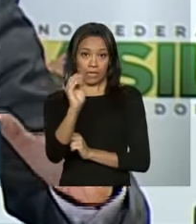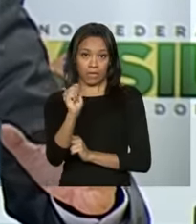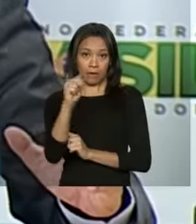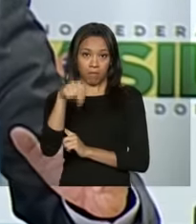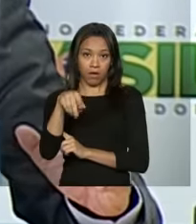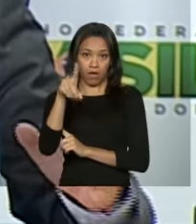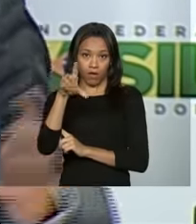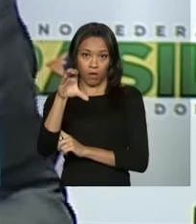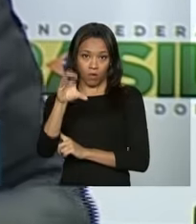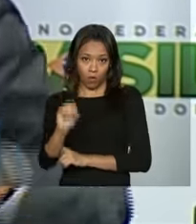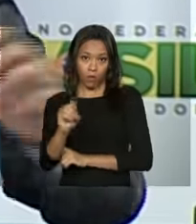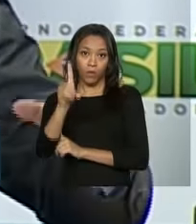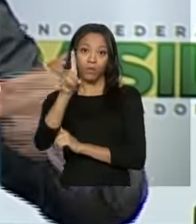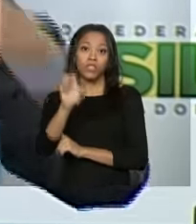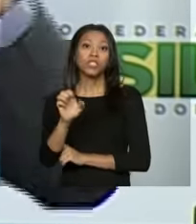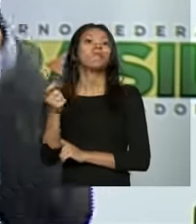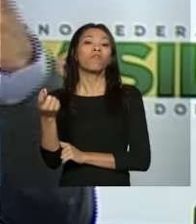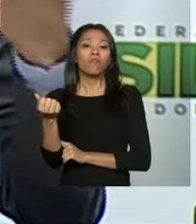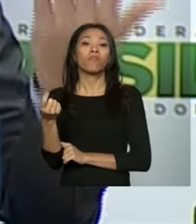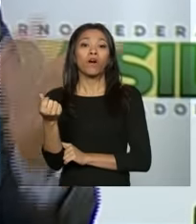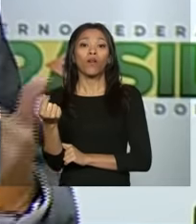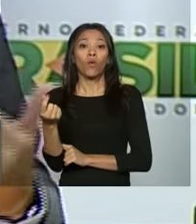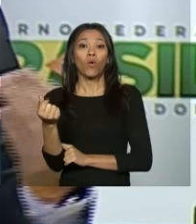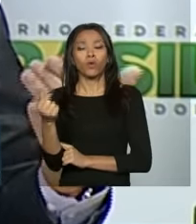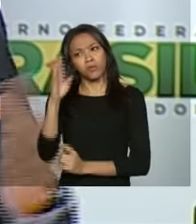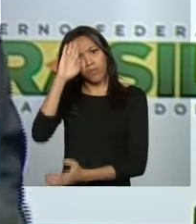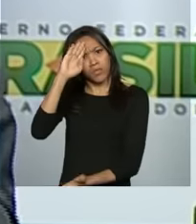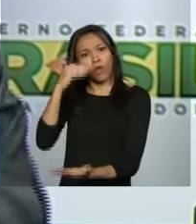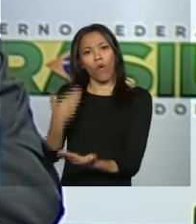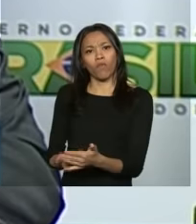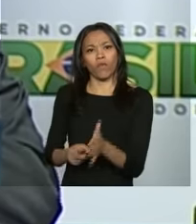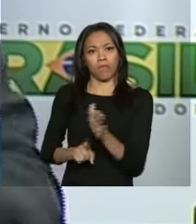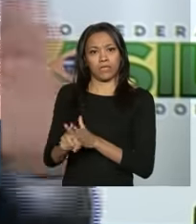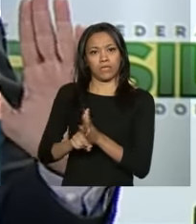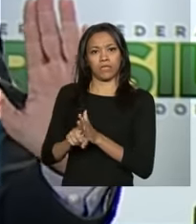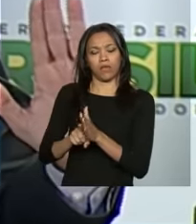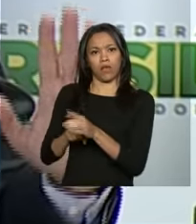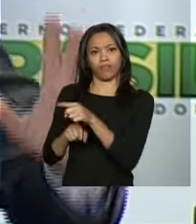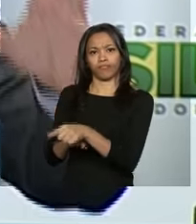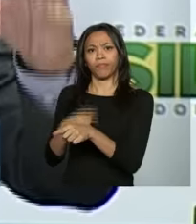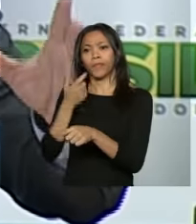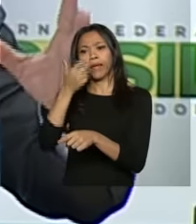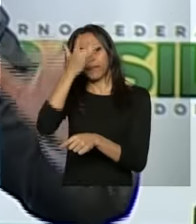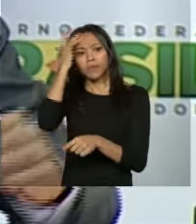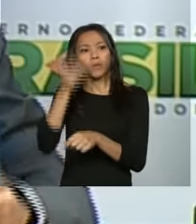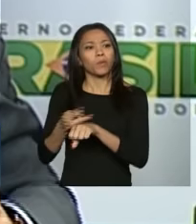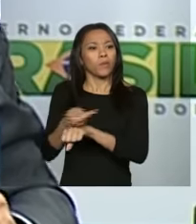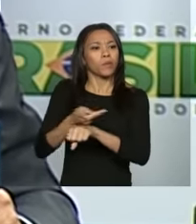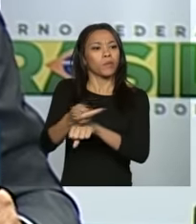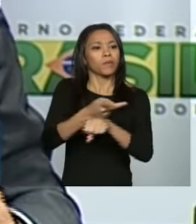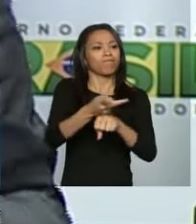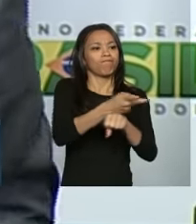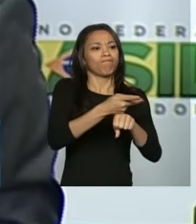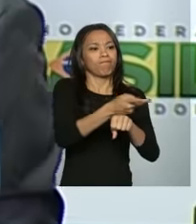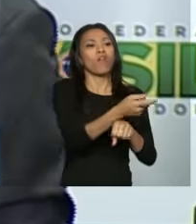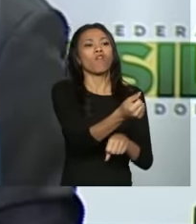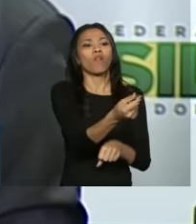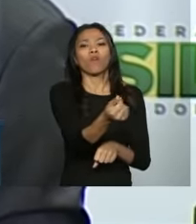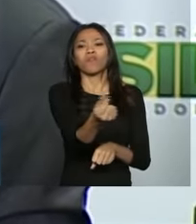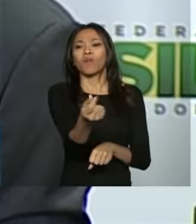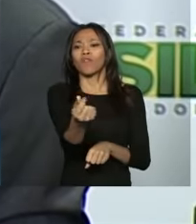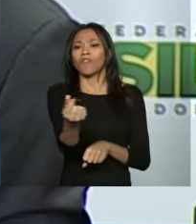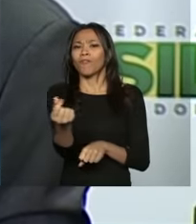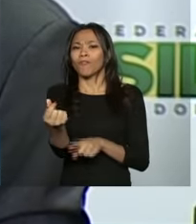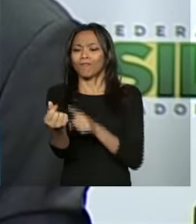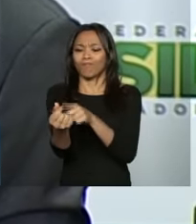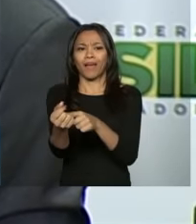público ou privado pretende encontrar também é no campo da assimetria de informações porque ele não consegue encontrar um banco de preço que ele possa balizar se ele tá